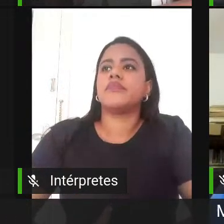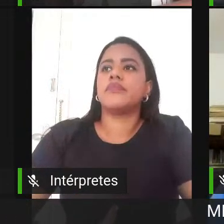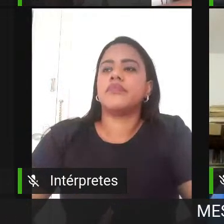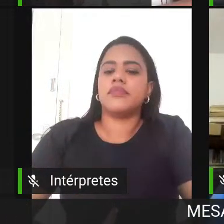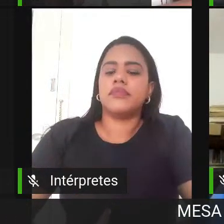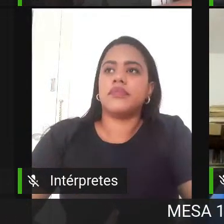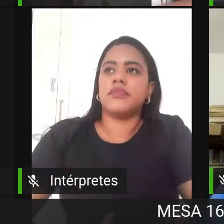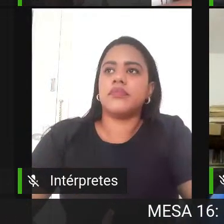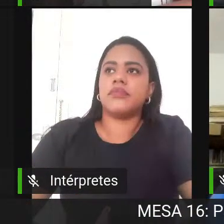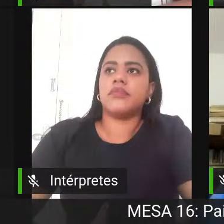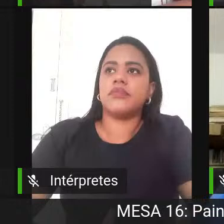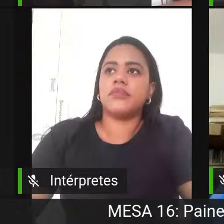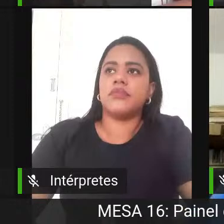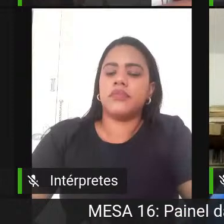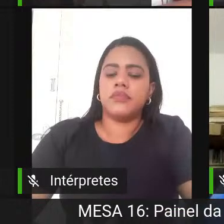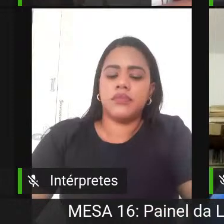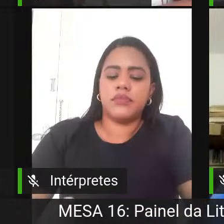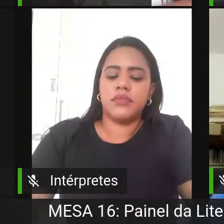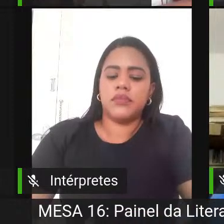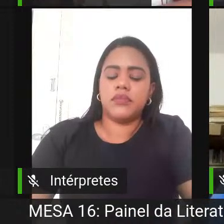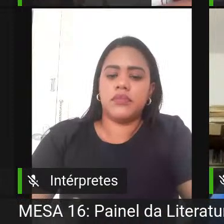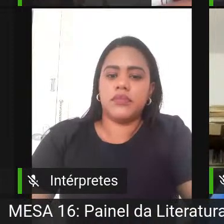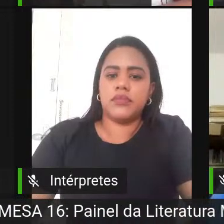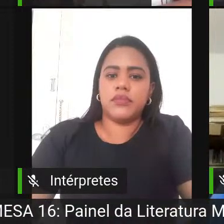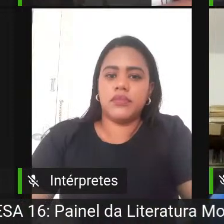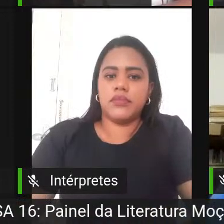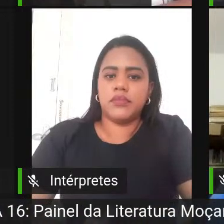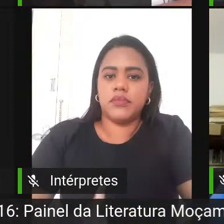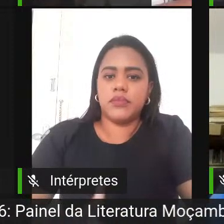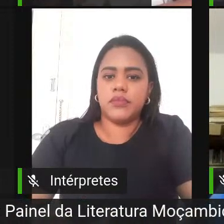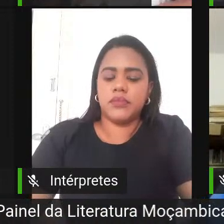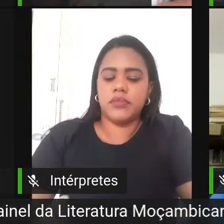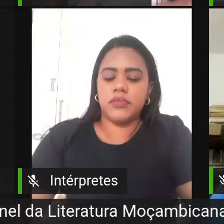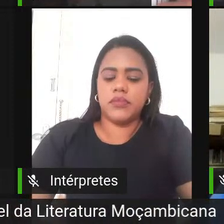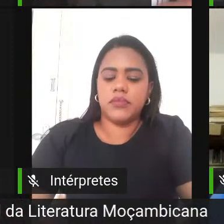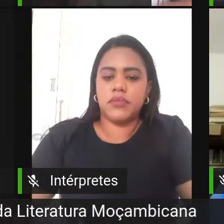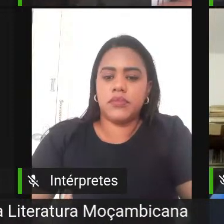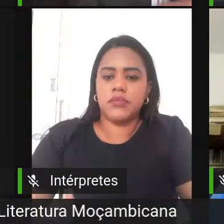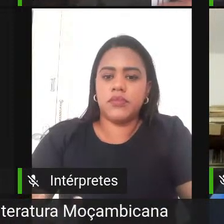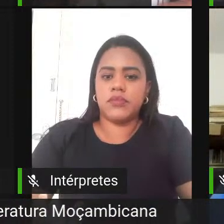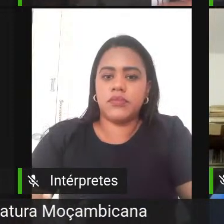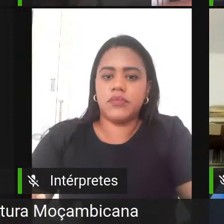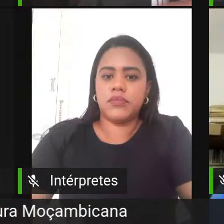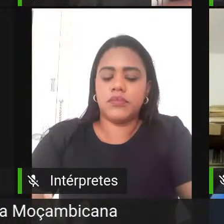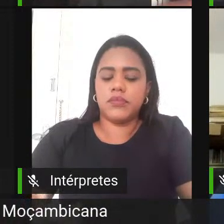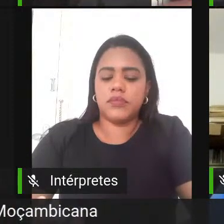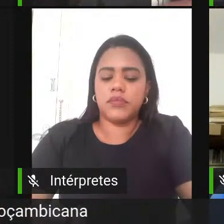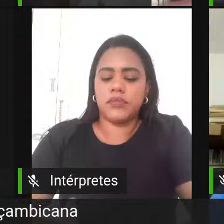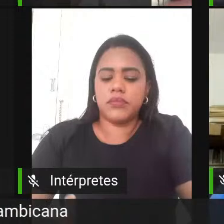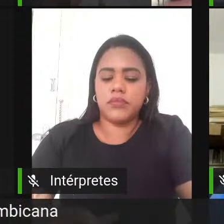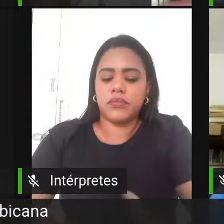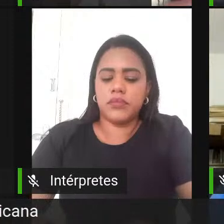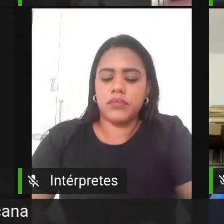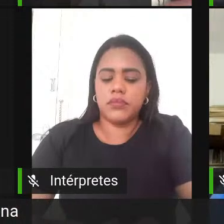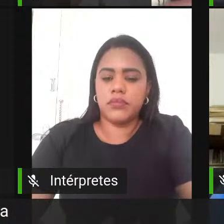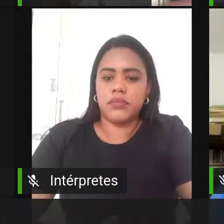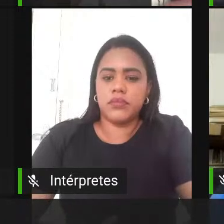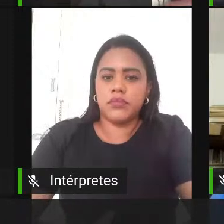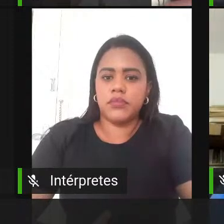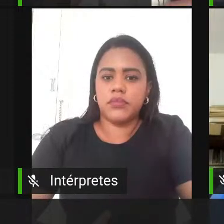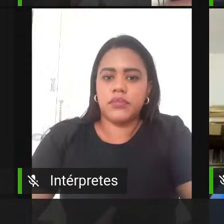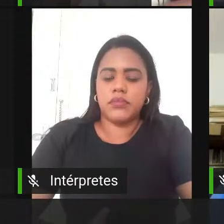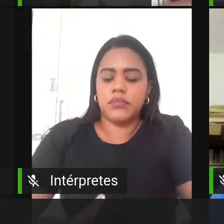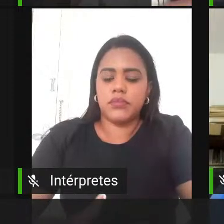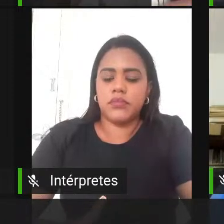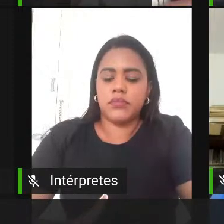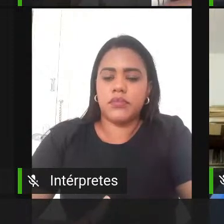pode apresentá-los, os Ok, escritores. eu apenas só estou a ouvir ao